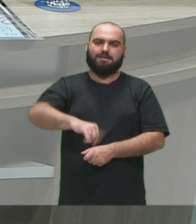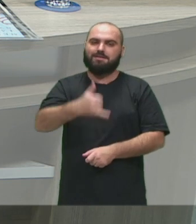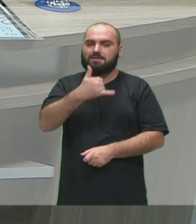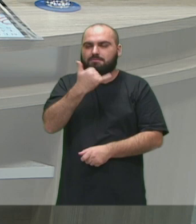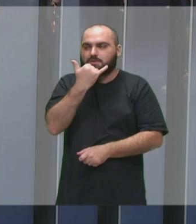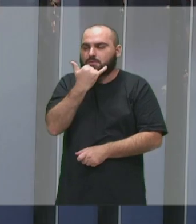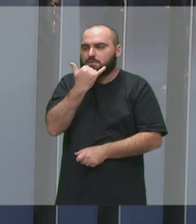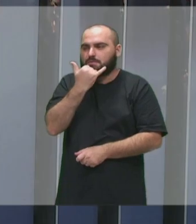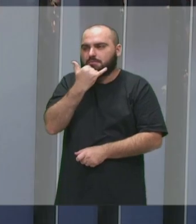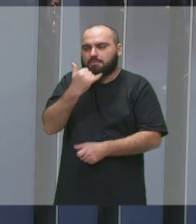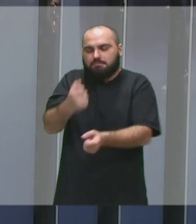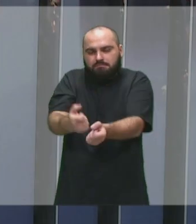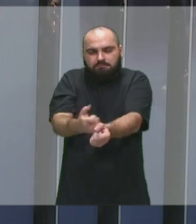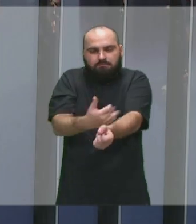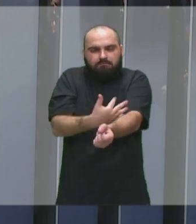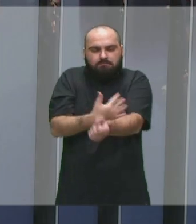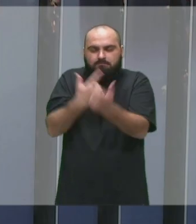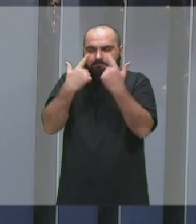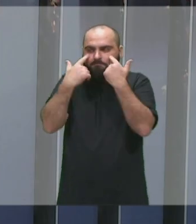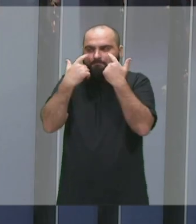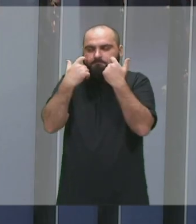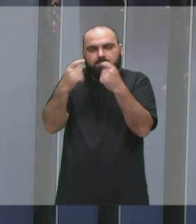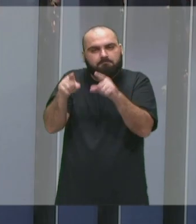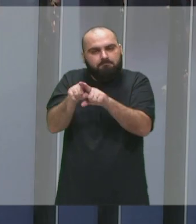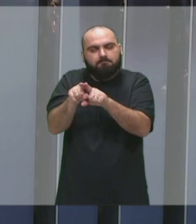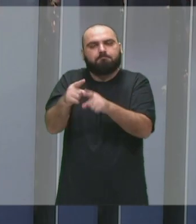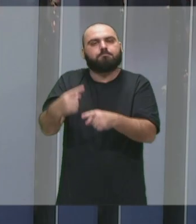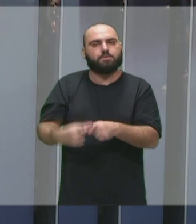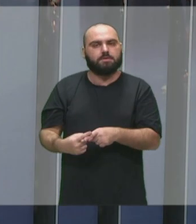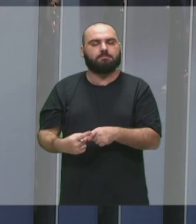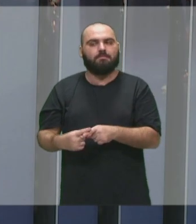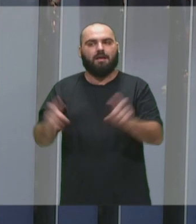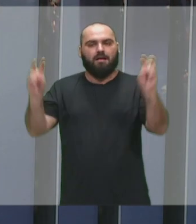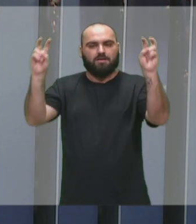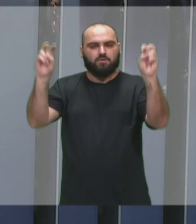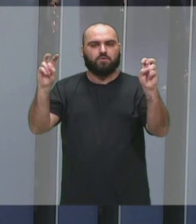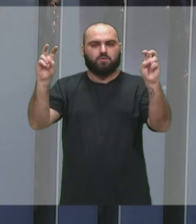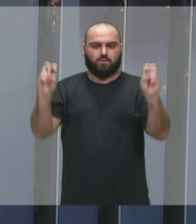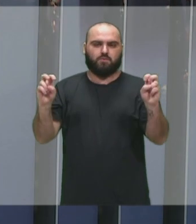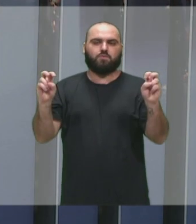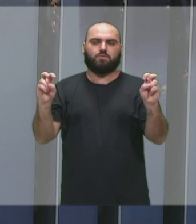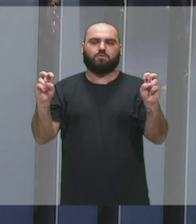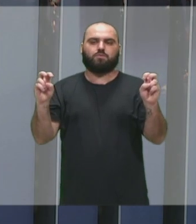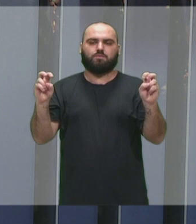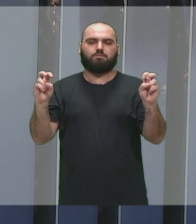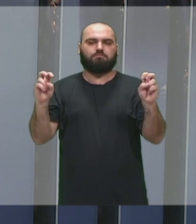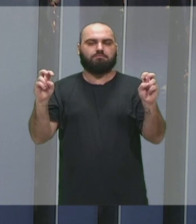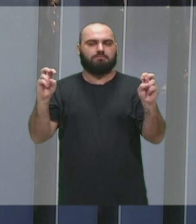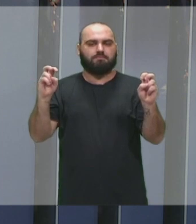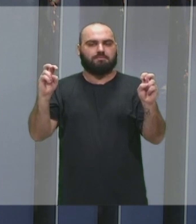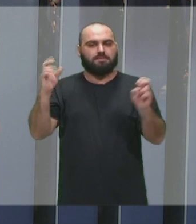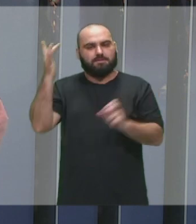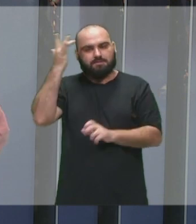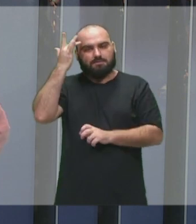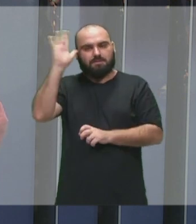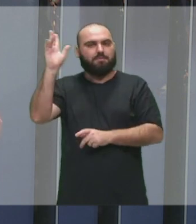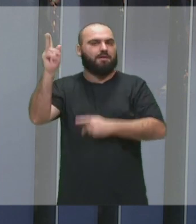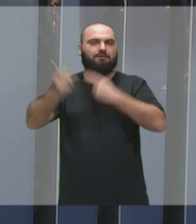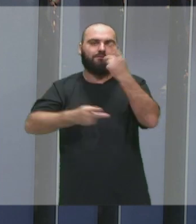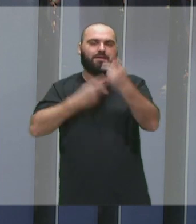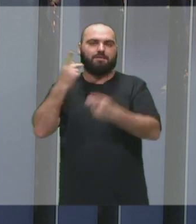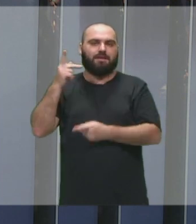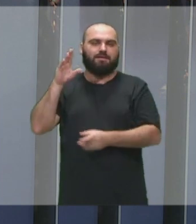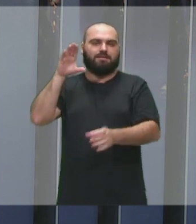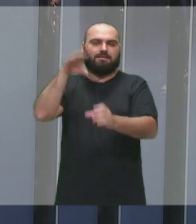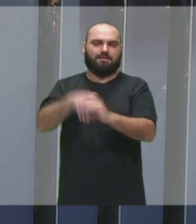estou emocionada, porque realmente esse é um assunto que eu não imaginei que eu fosse tratar dessa forma aqui